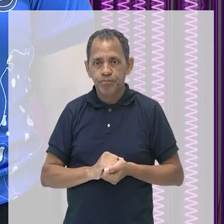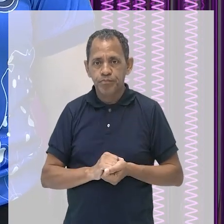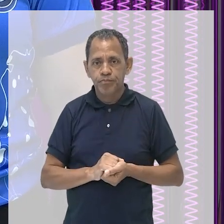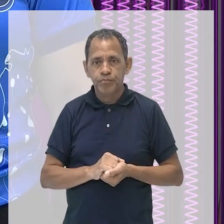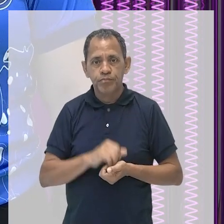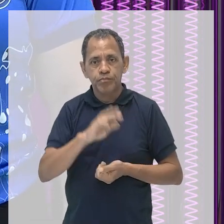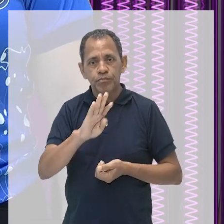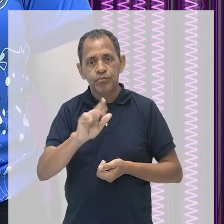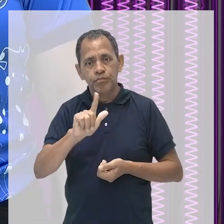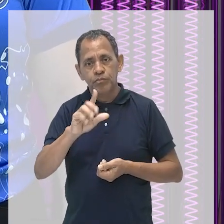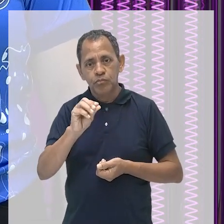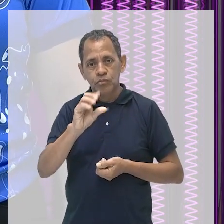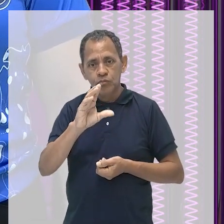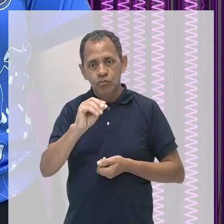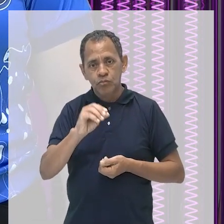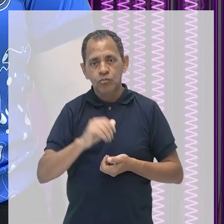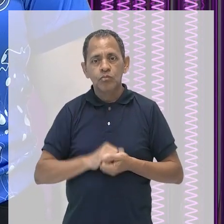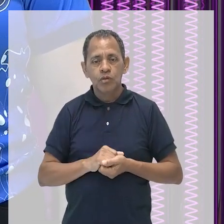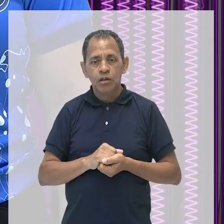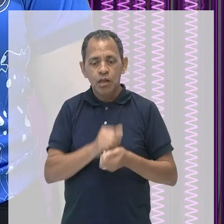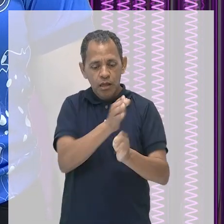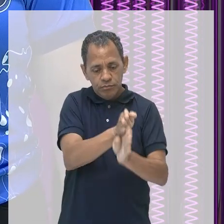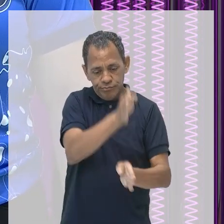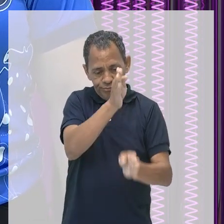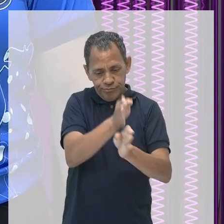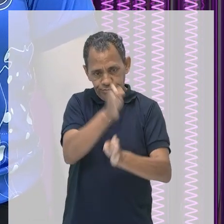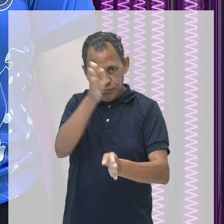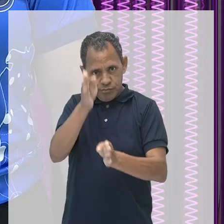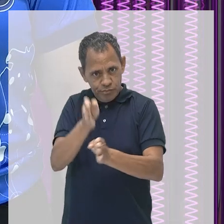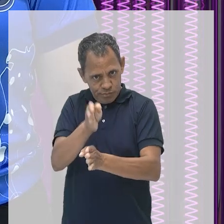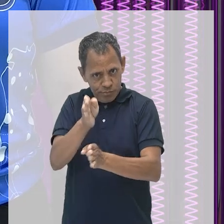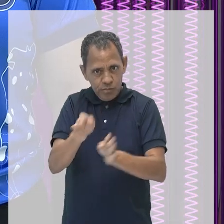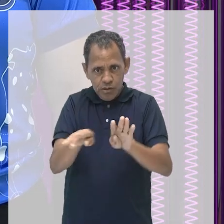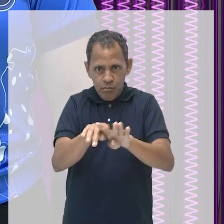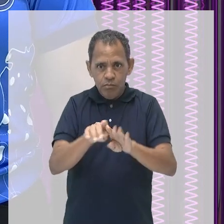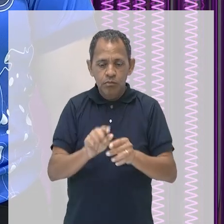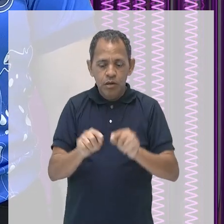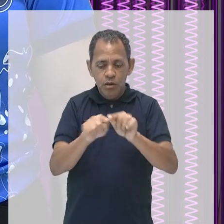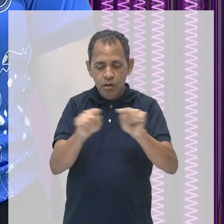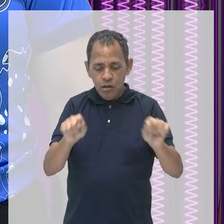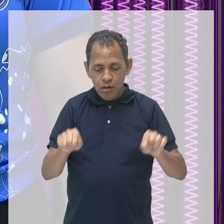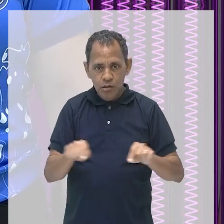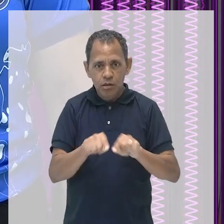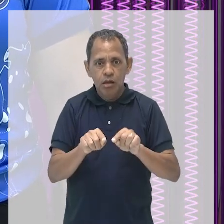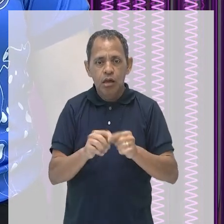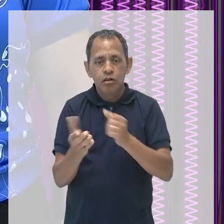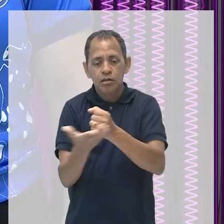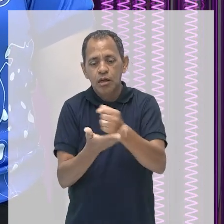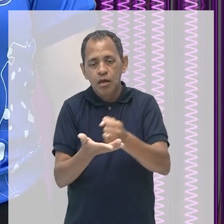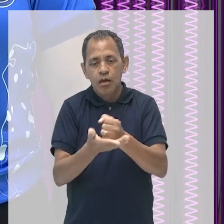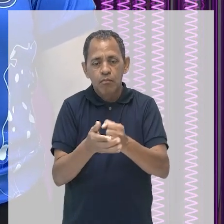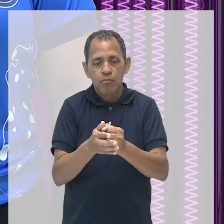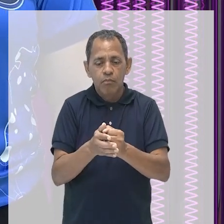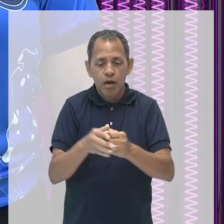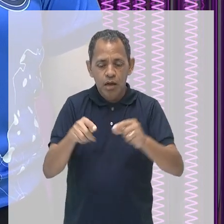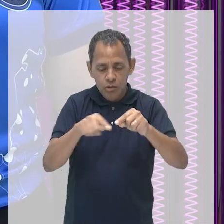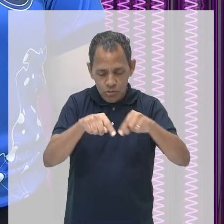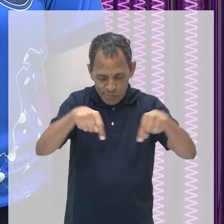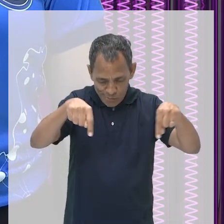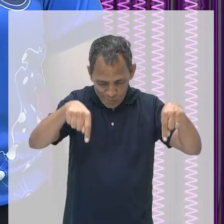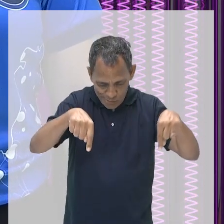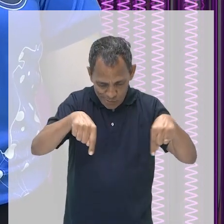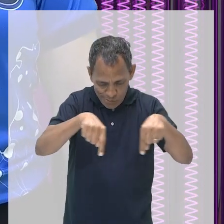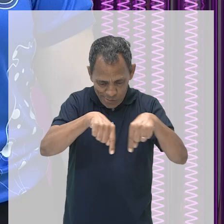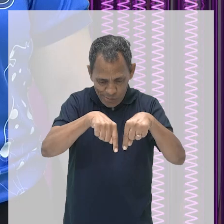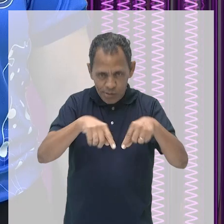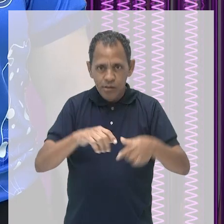né? Olha só, as faces são retângulos e as bases são quadrangulares, né? Aqui, no caso, são 2 retângulos. Mas eu posso até dizer que